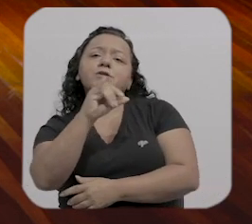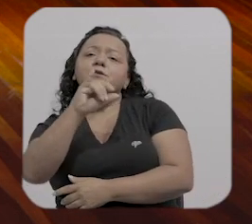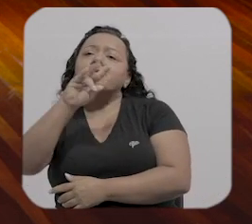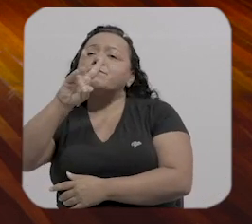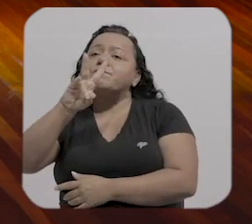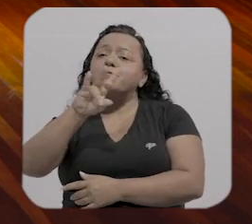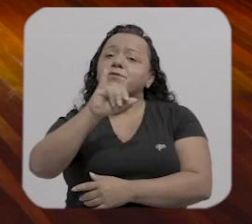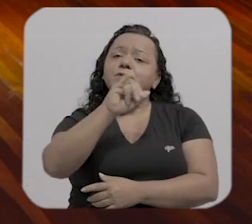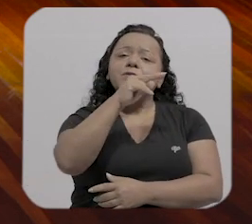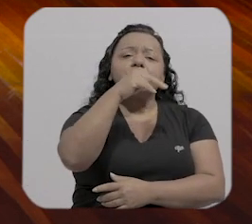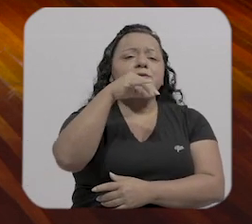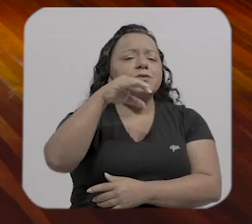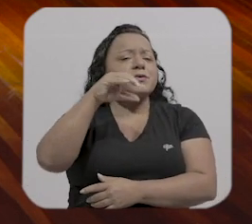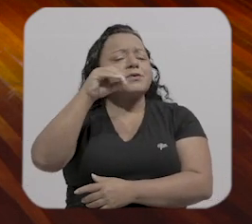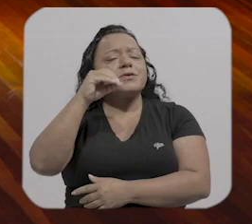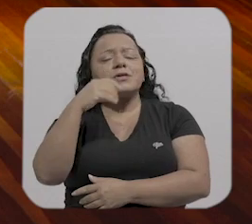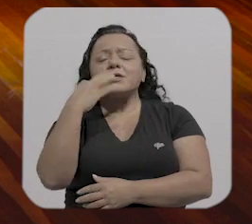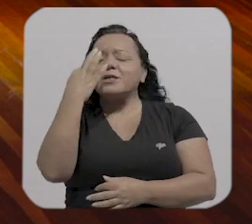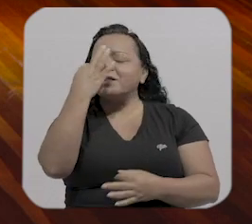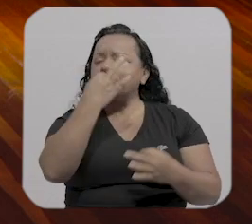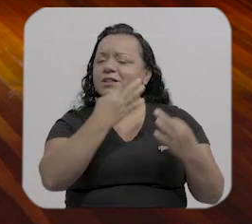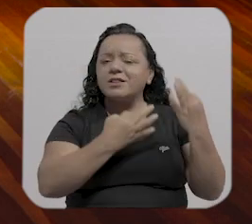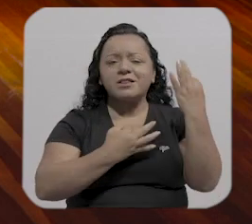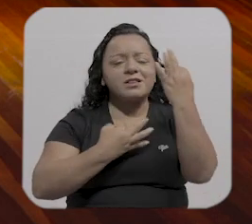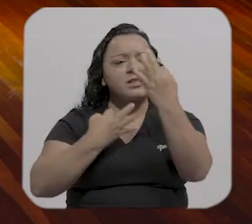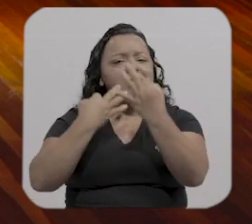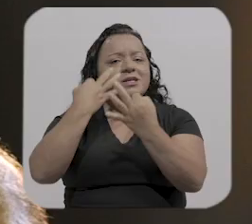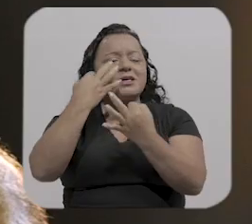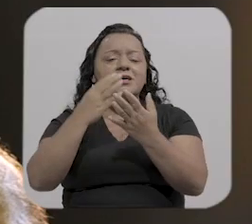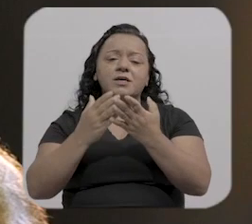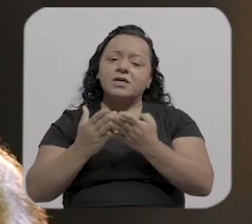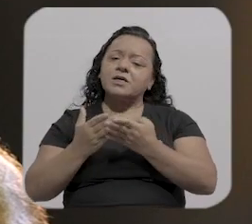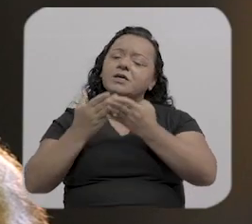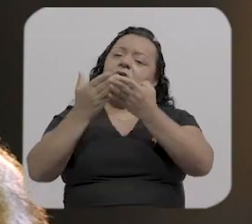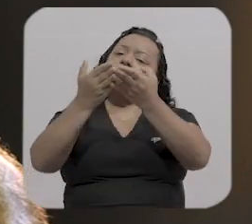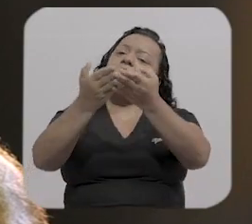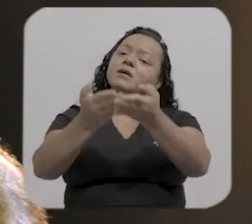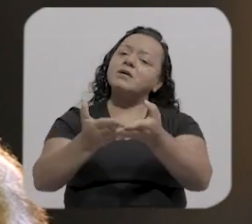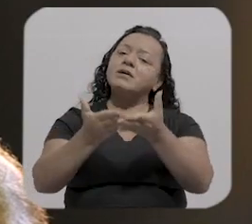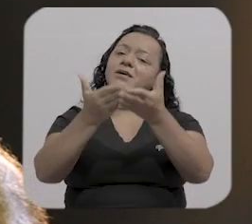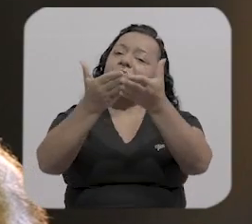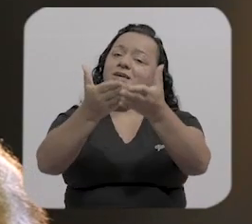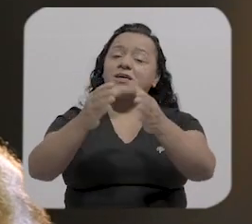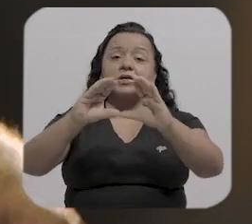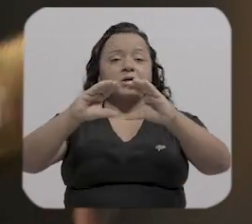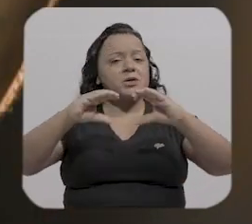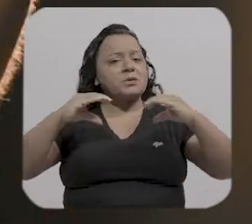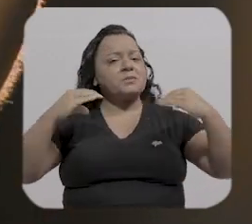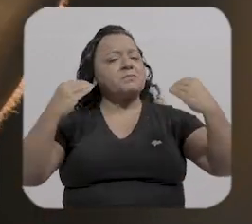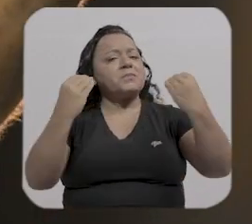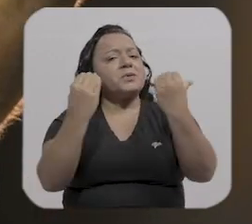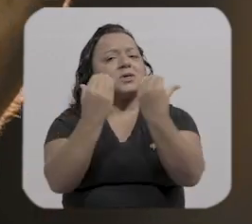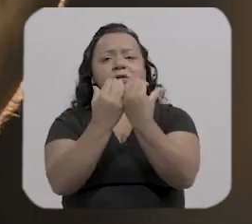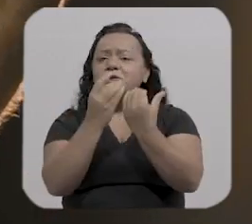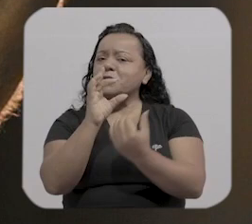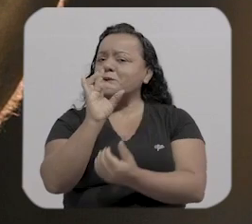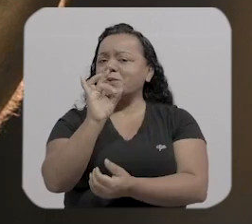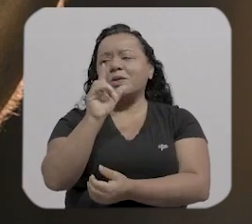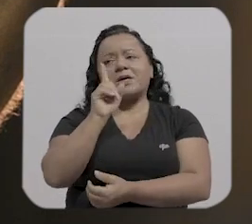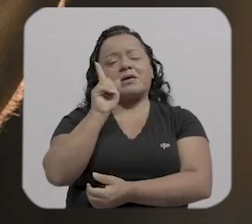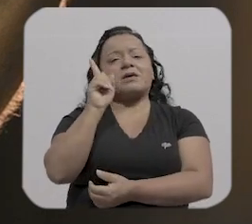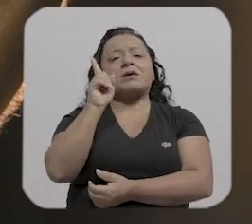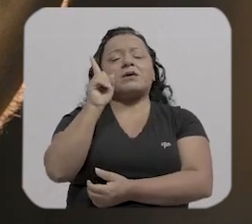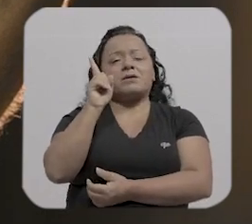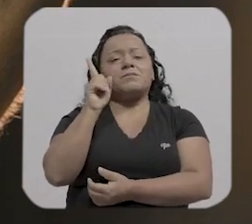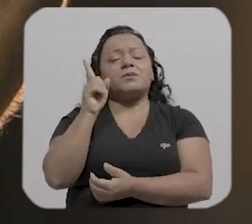divino... Lararana. Cara, isso aqui é lindo demais. Batelão chegando naquelas comunidades. Só tem aquilo